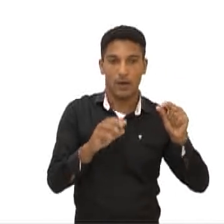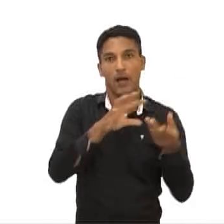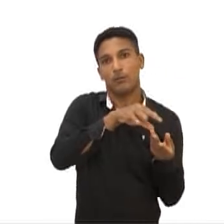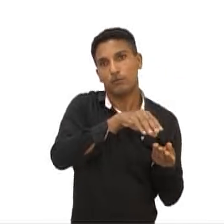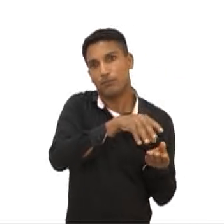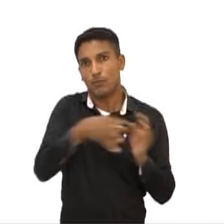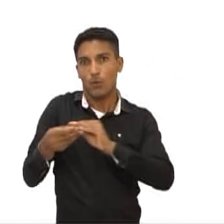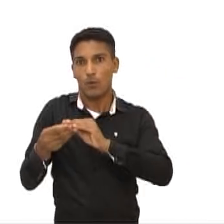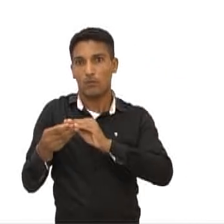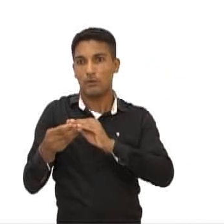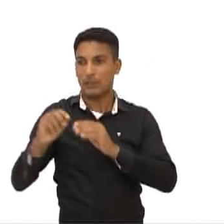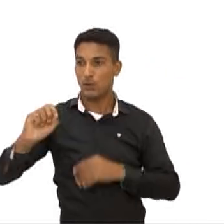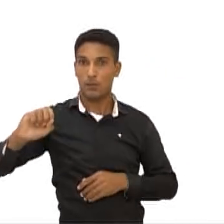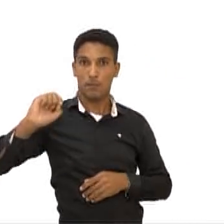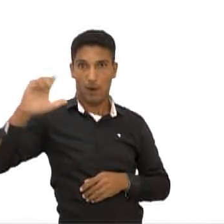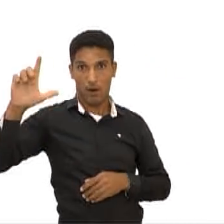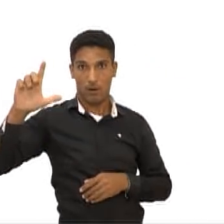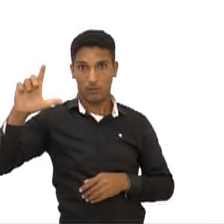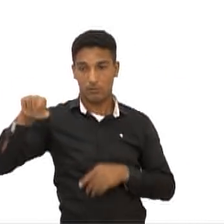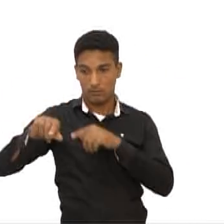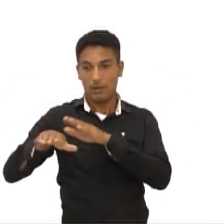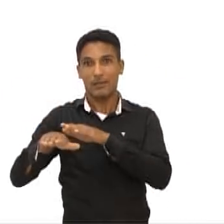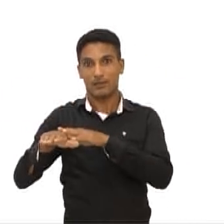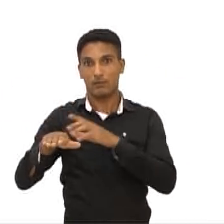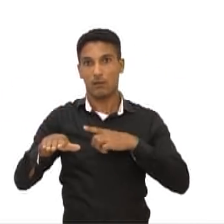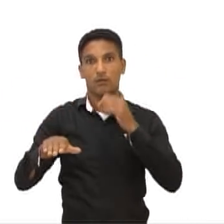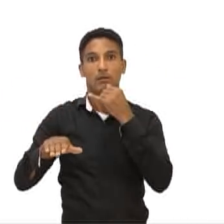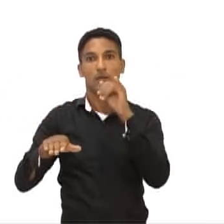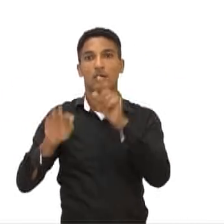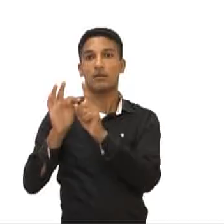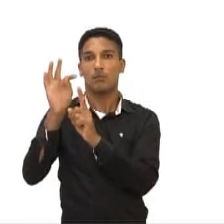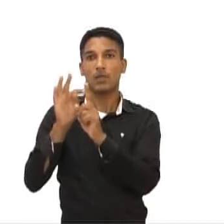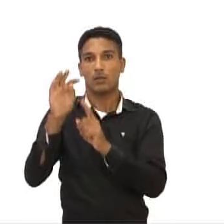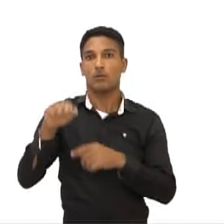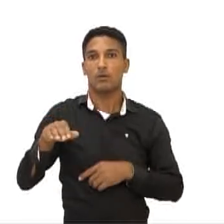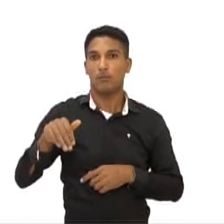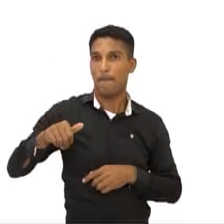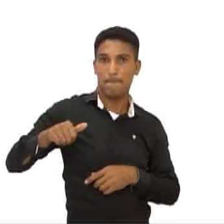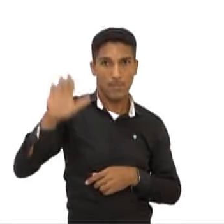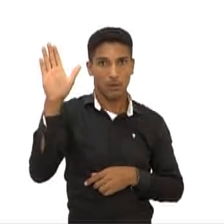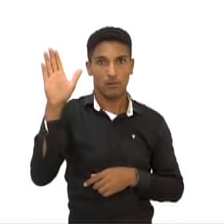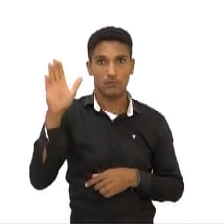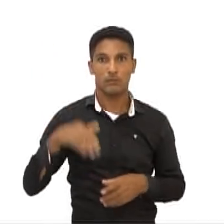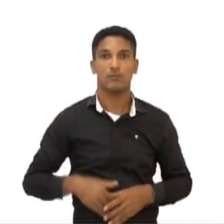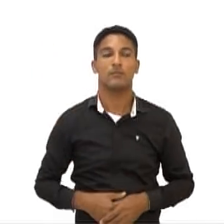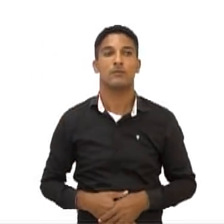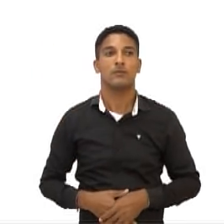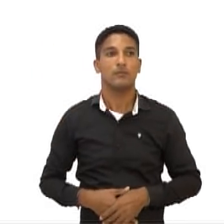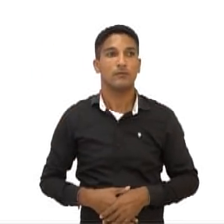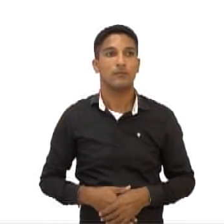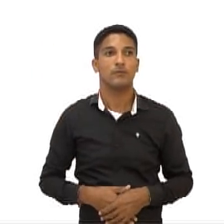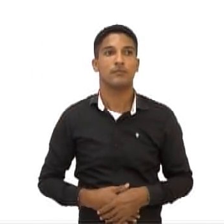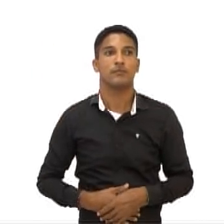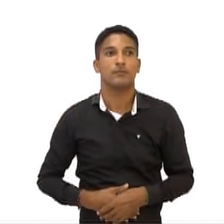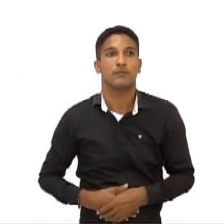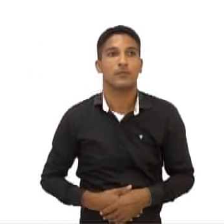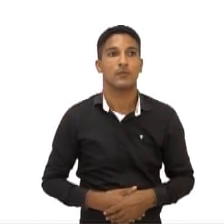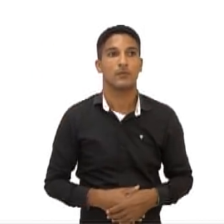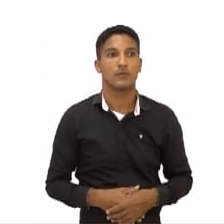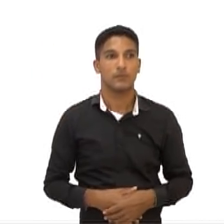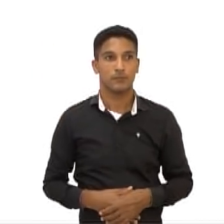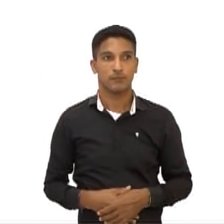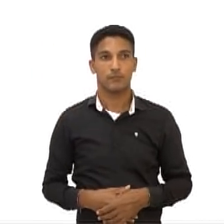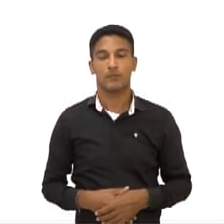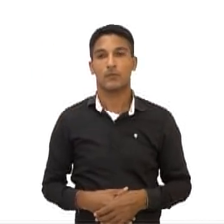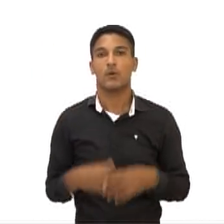passa espontaneamente de um corpo de menor temperatura para outro de maior temperatura. E, pessoal, e agora ele